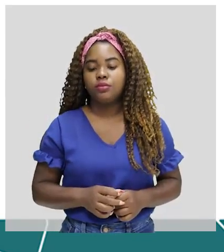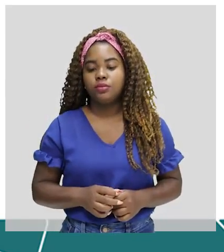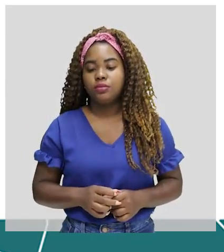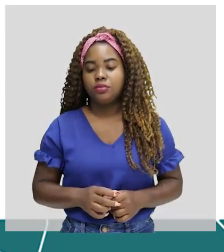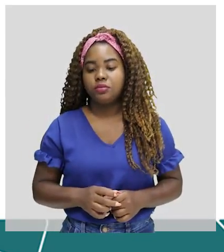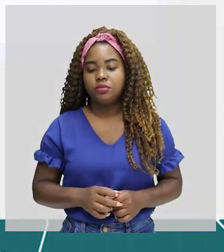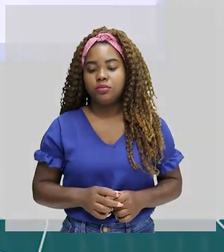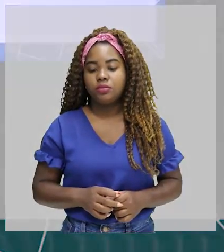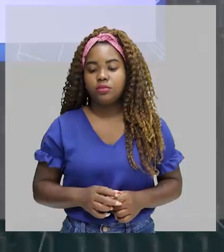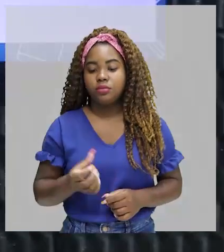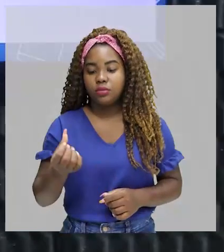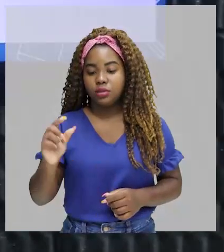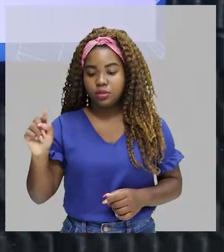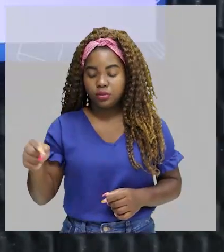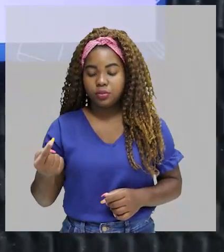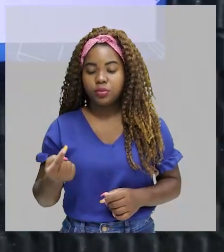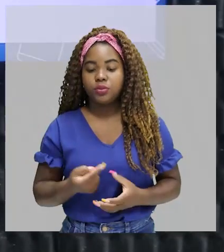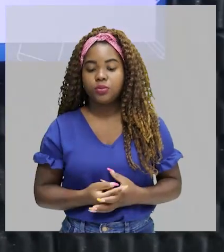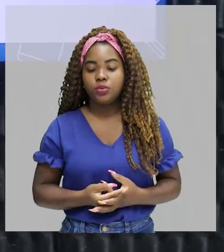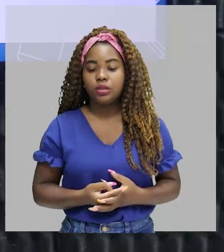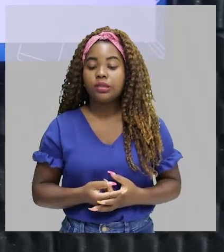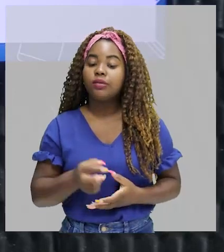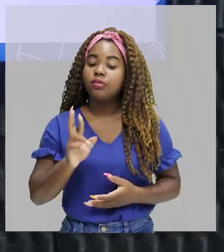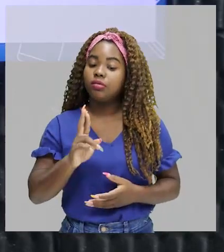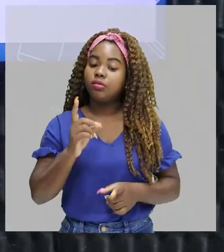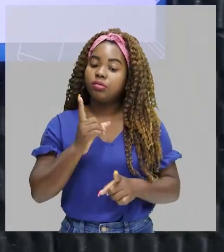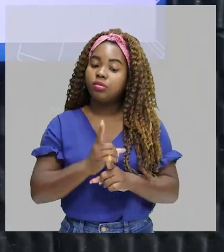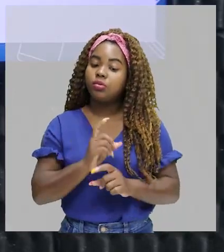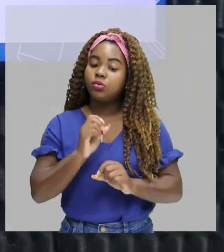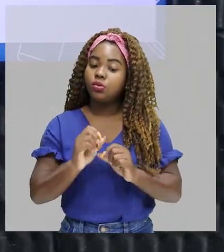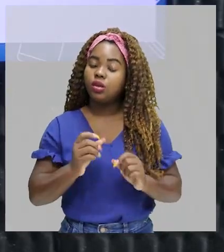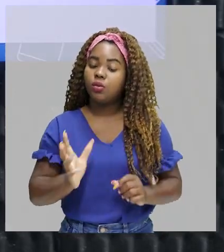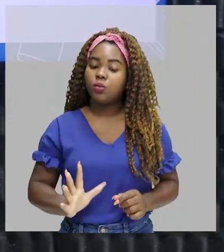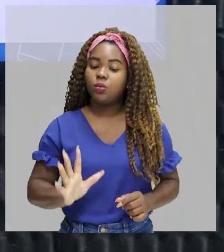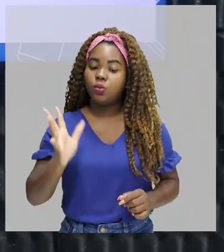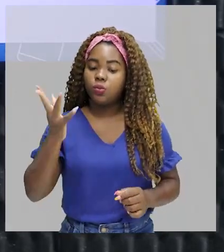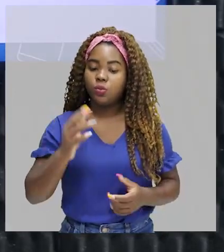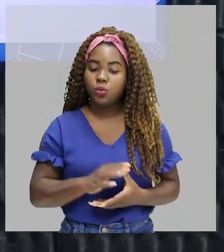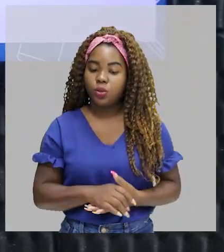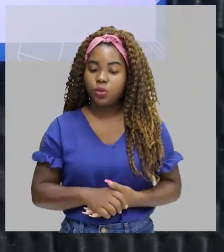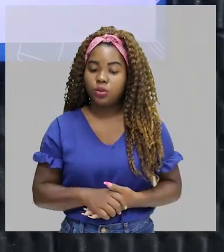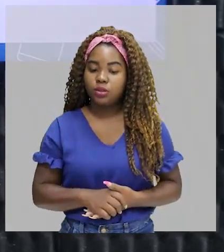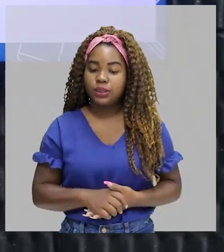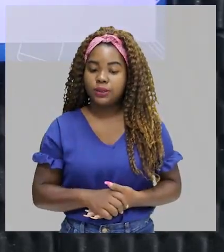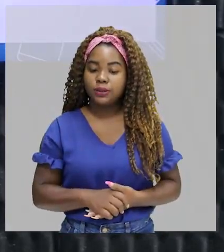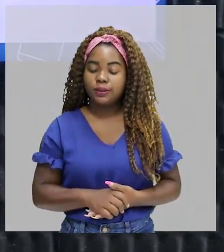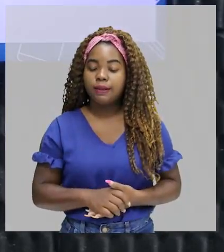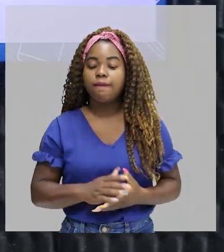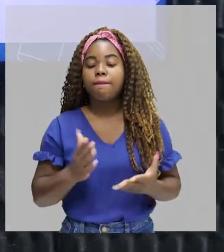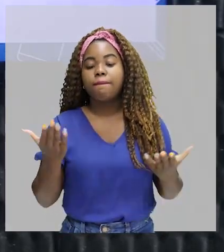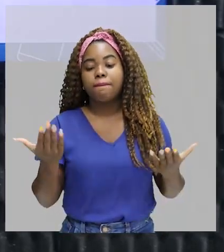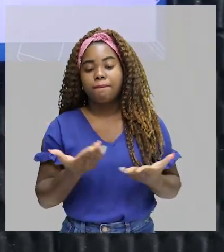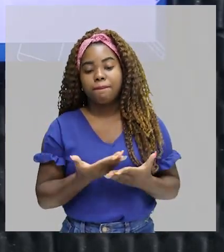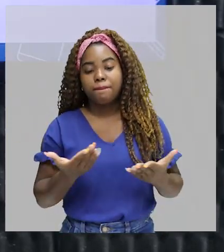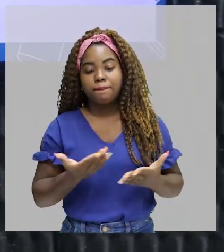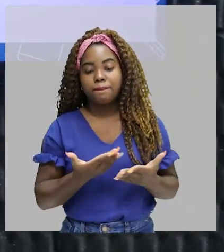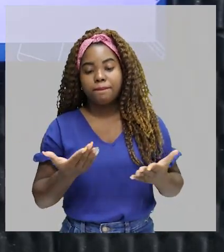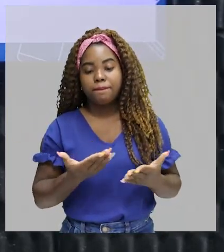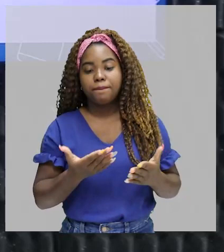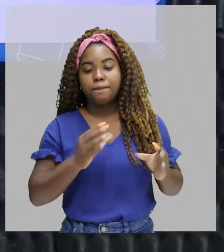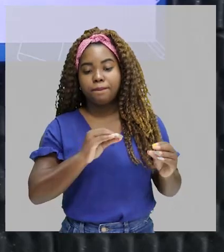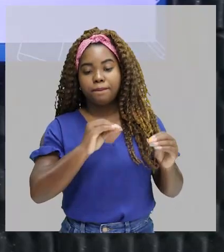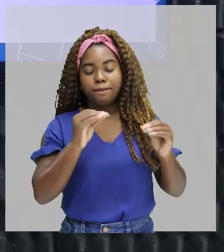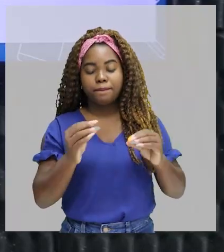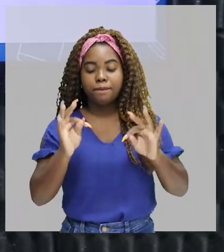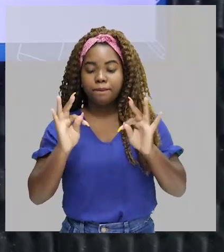Bom, razão encontrada, o que, que eu faço agora? Agora eu vou escrever